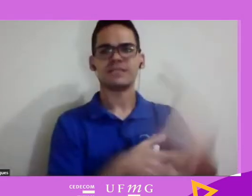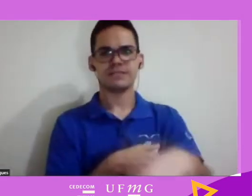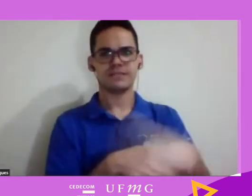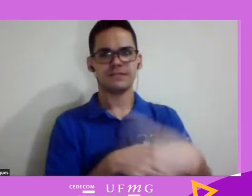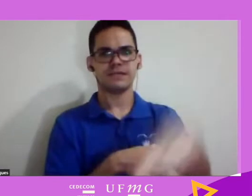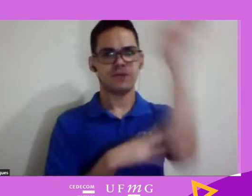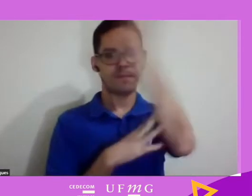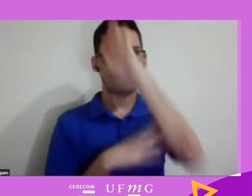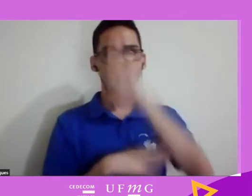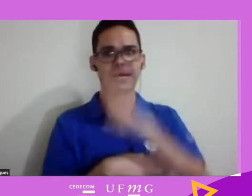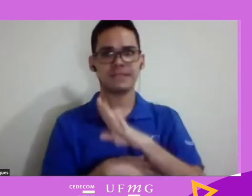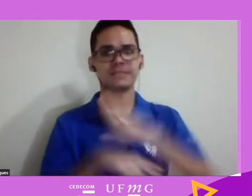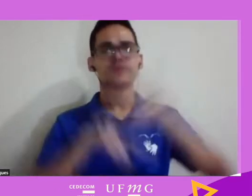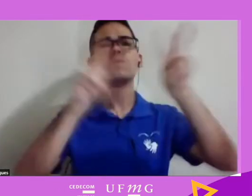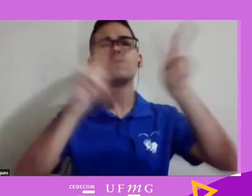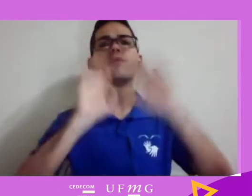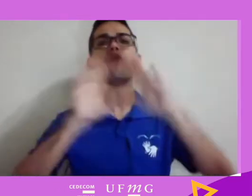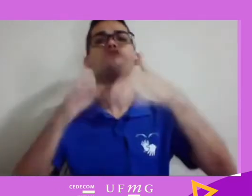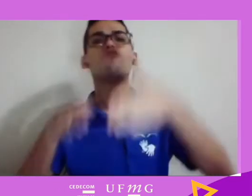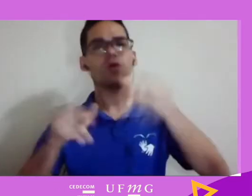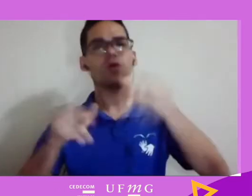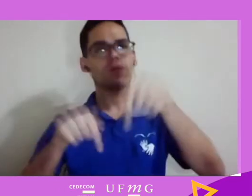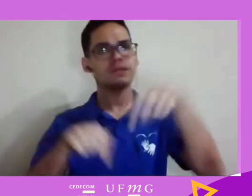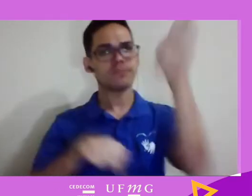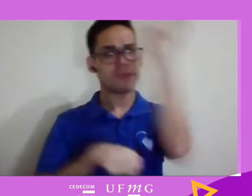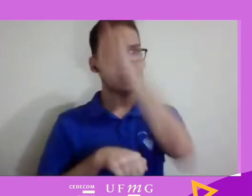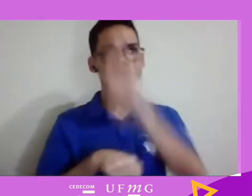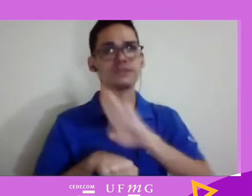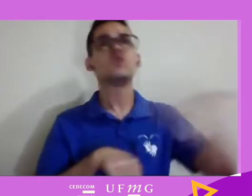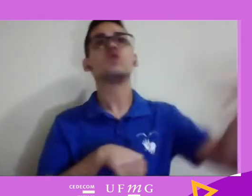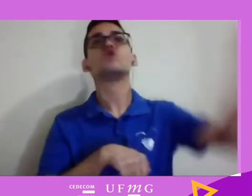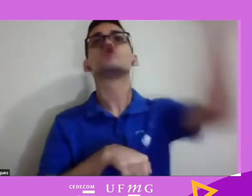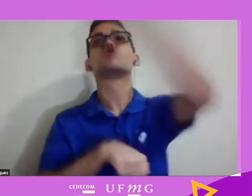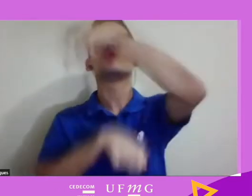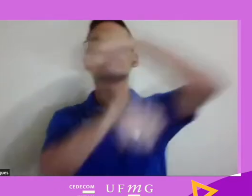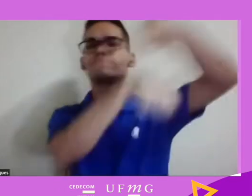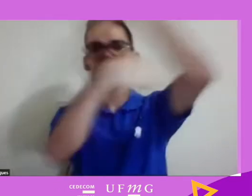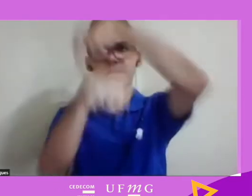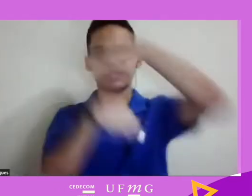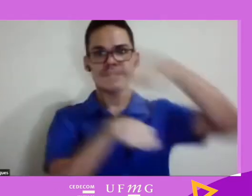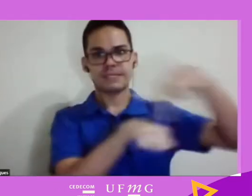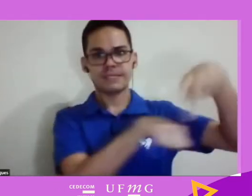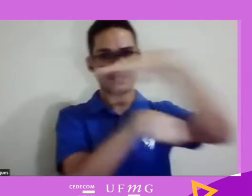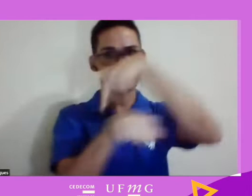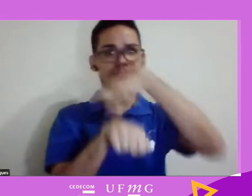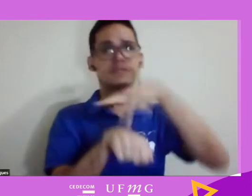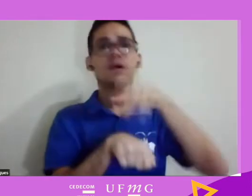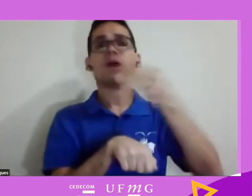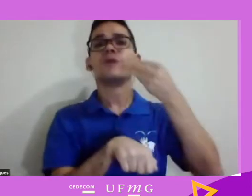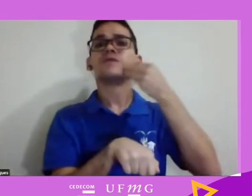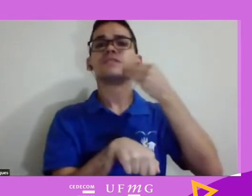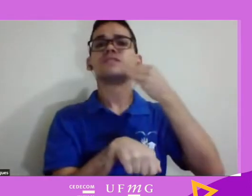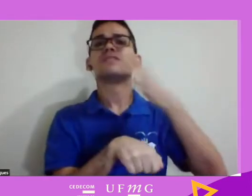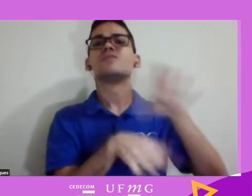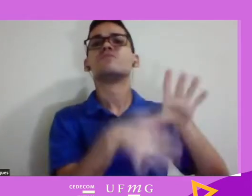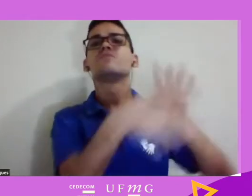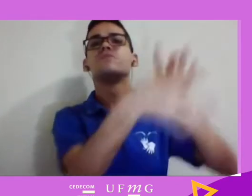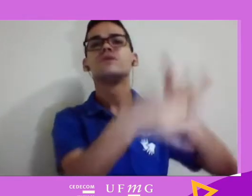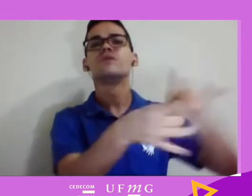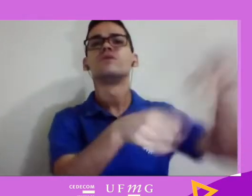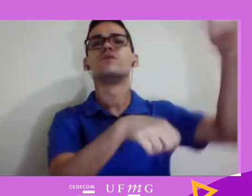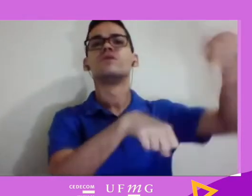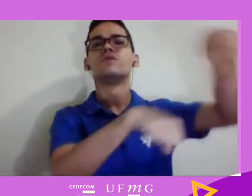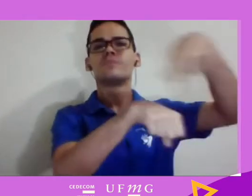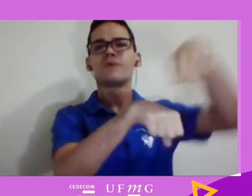no mundo todo. Nós realizamos um projeto de cooperação internacional com a Universidade de Moscou